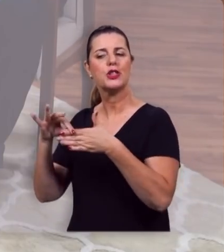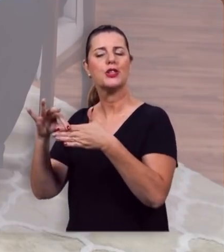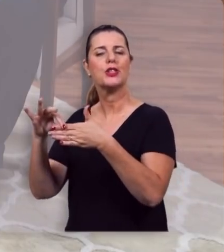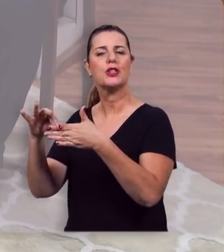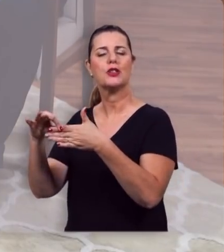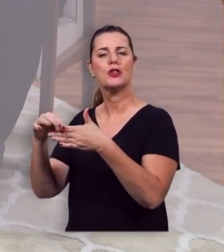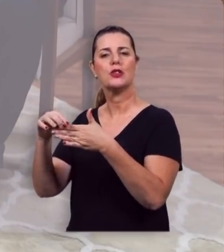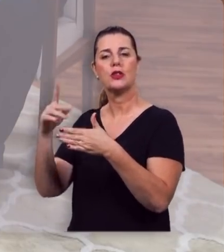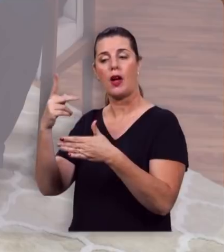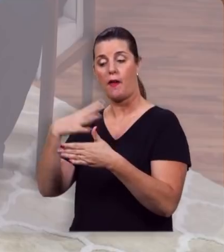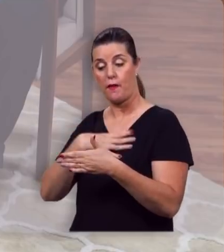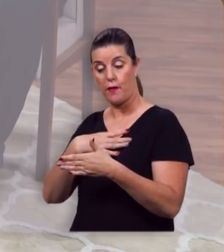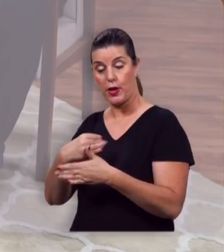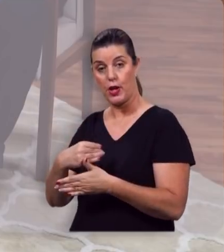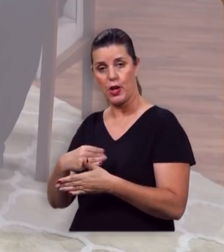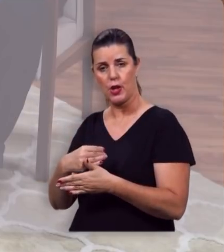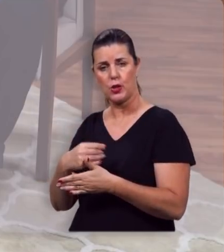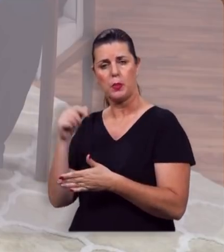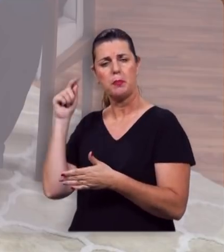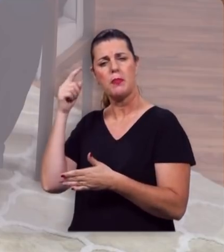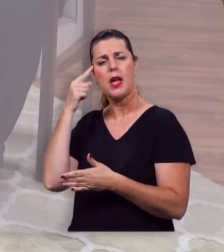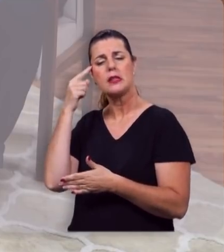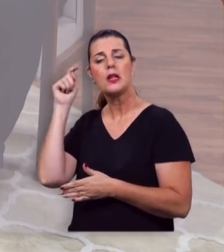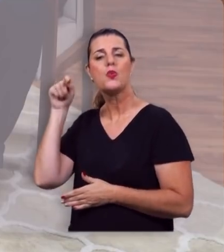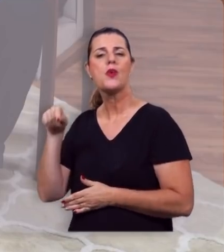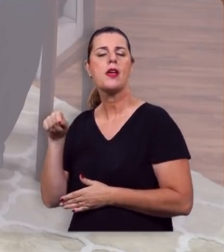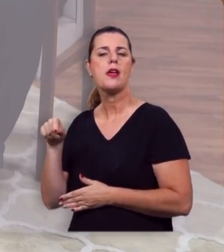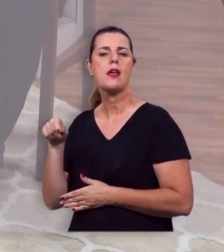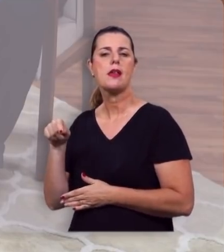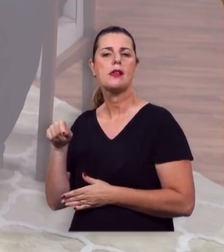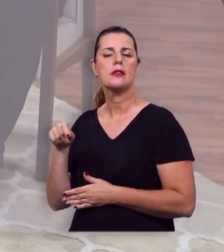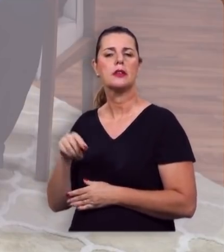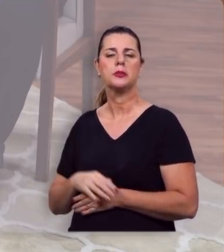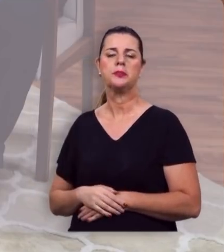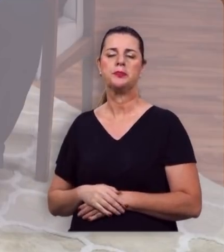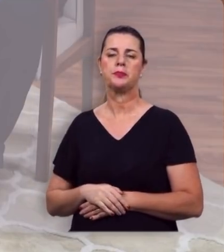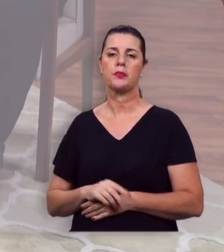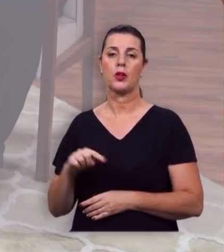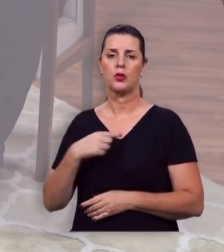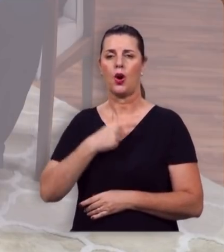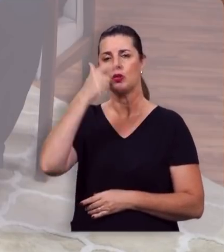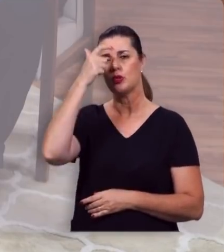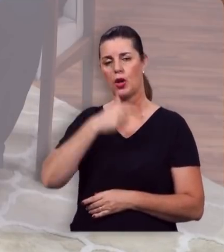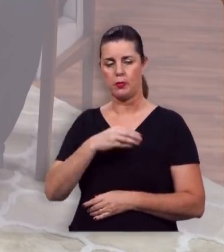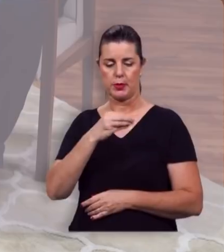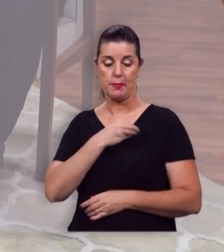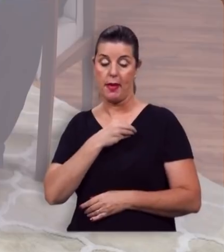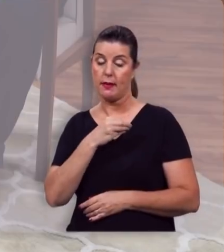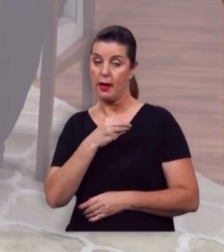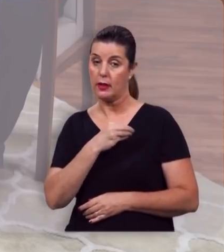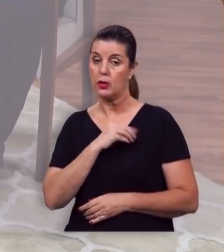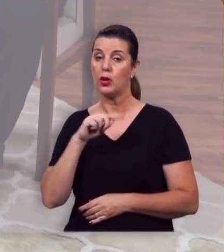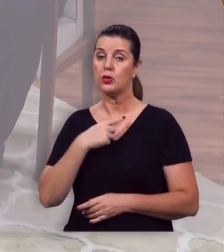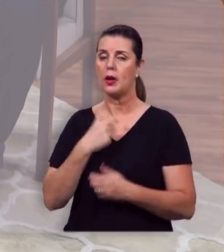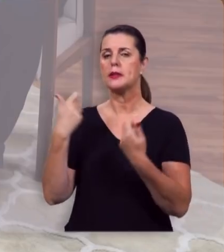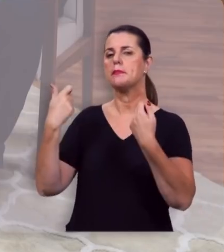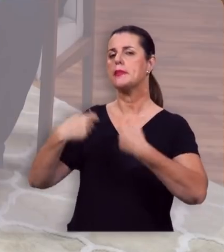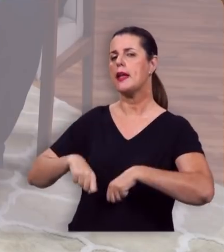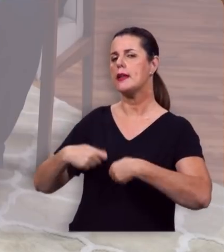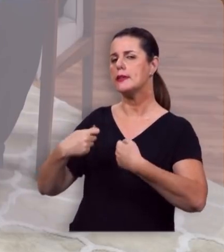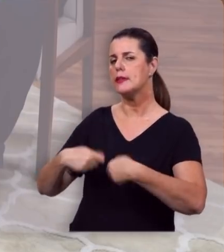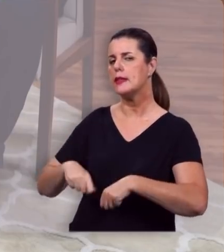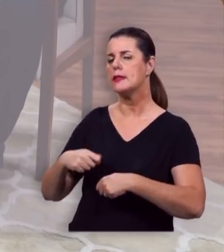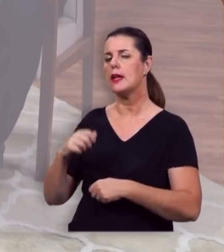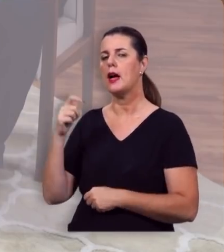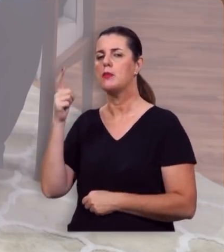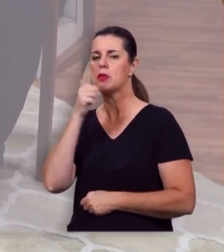direcionarem os seus filhos a partir desse entendimento, dessa compreensão de que nós somos pecadores, de que nós carecemos de